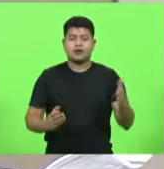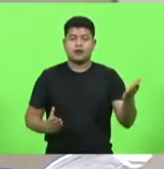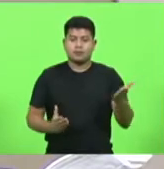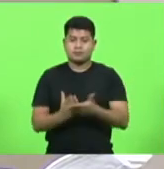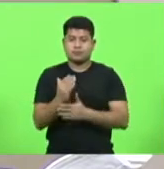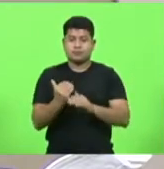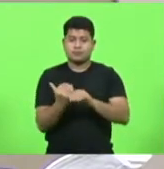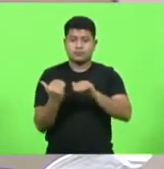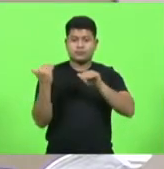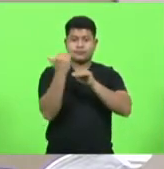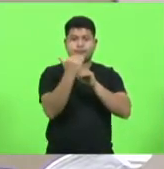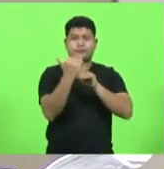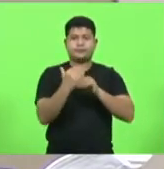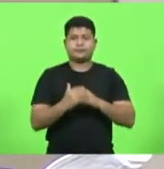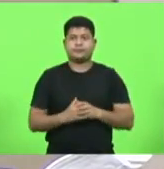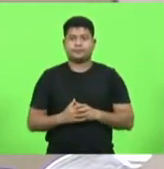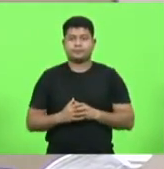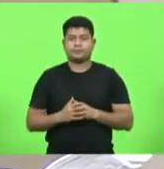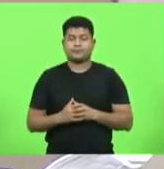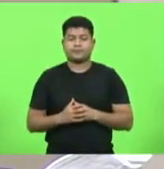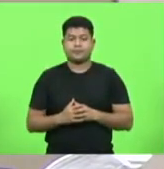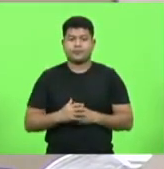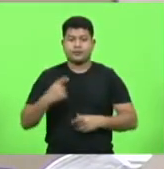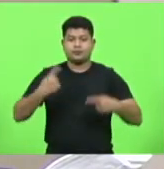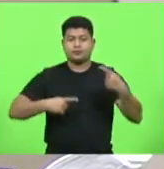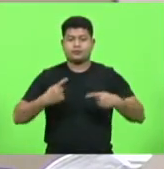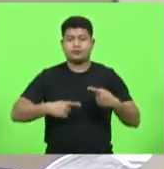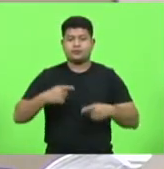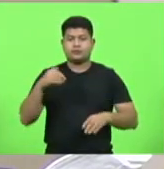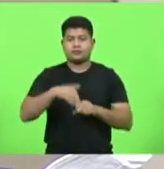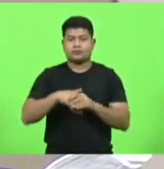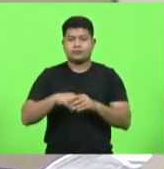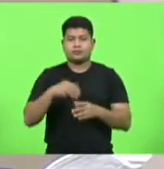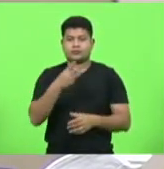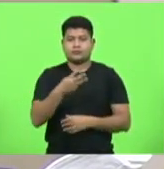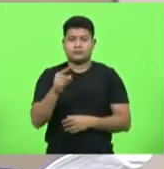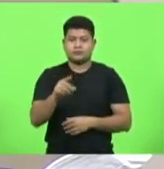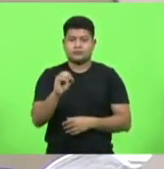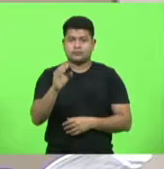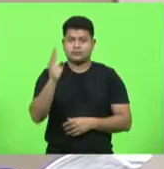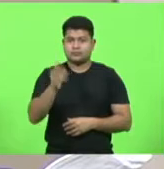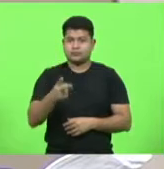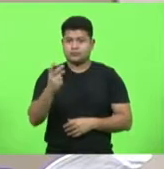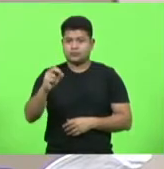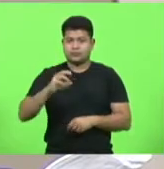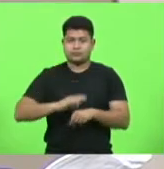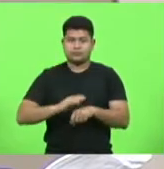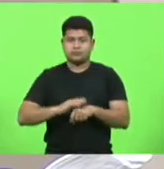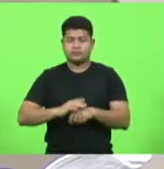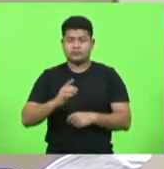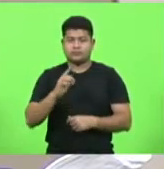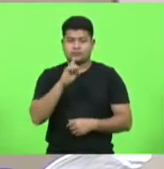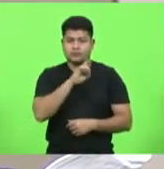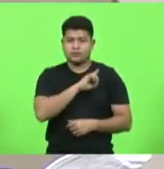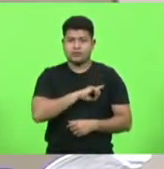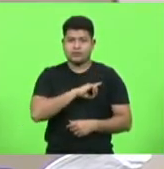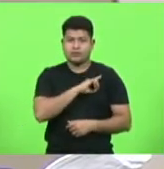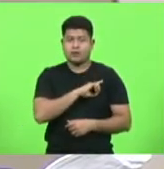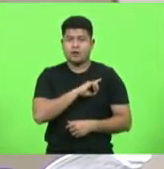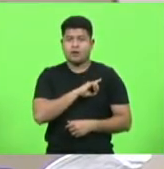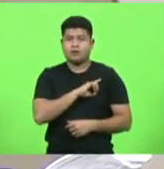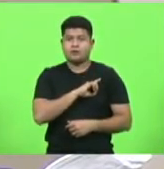maioria. Discussão e votação em turno único do projeto de lei 33.0/2020, autor deputado delegado Ulisses Gabriel.